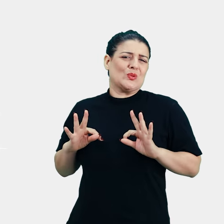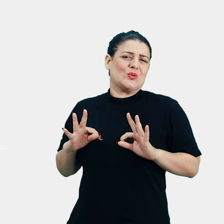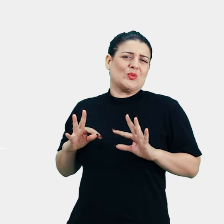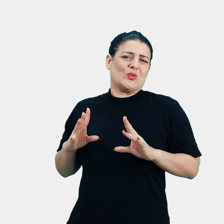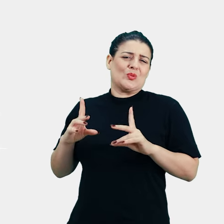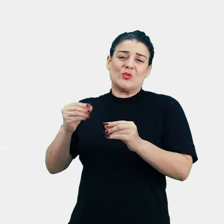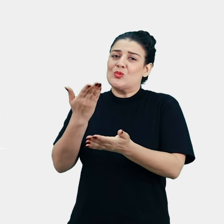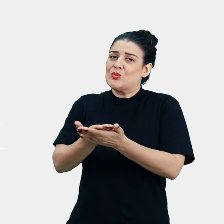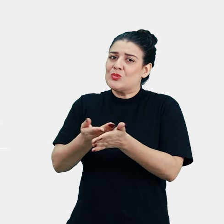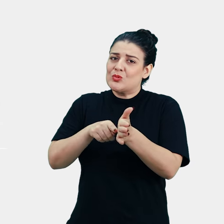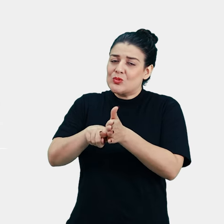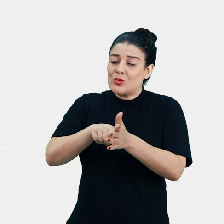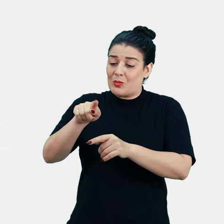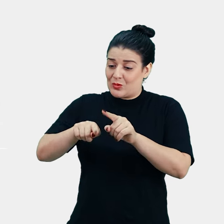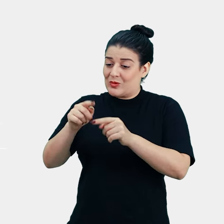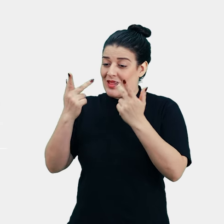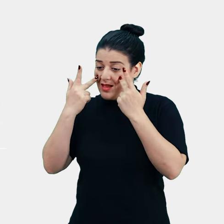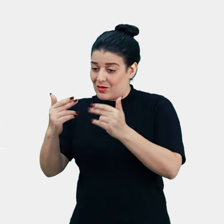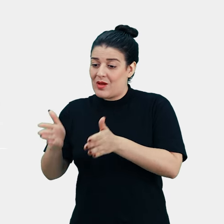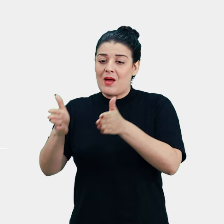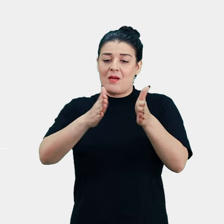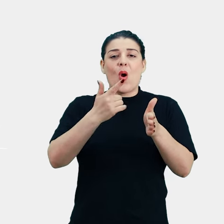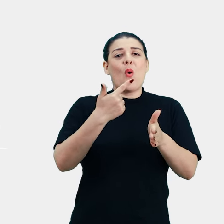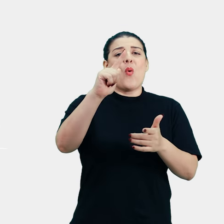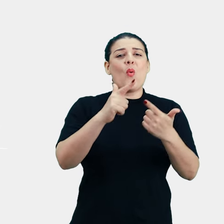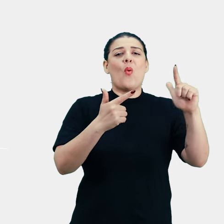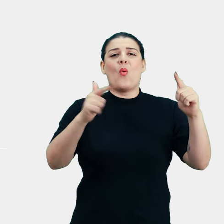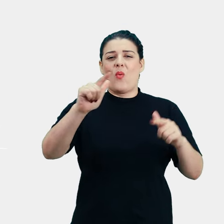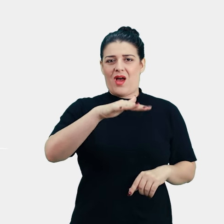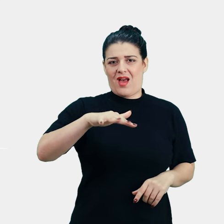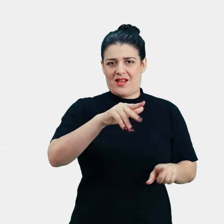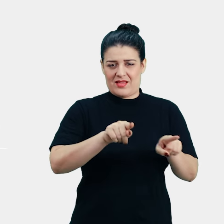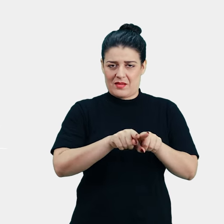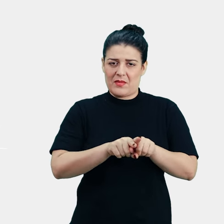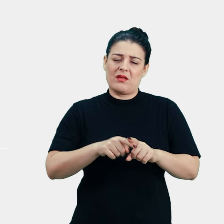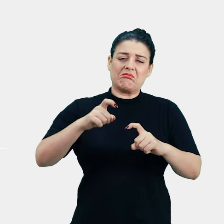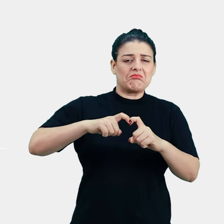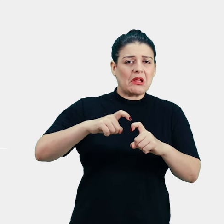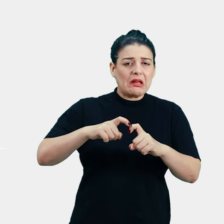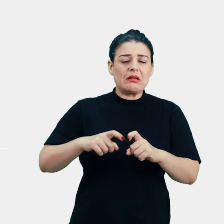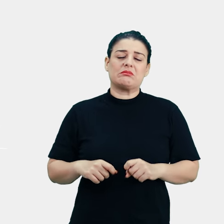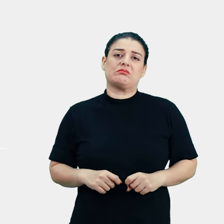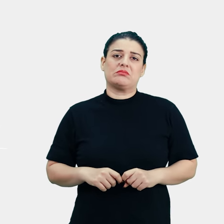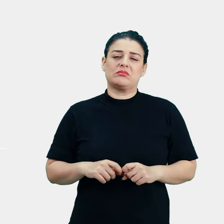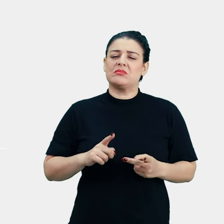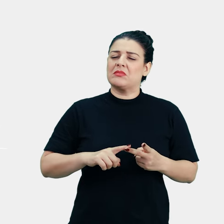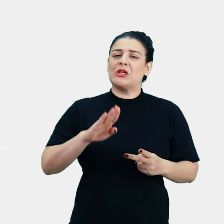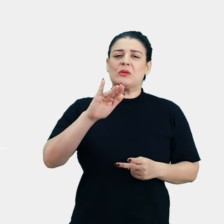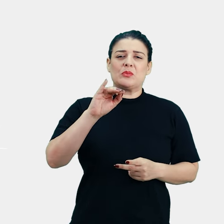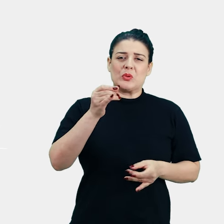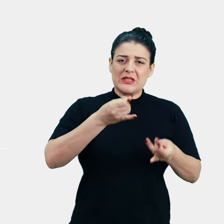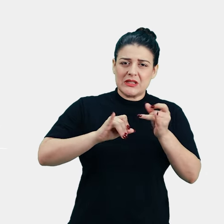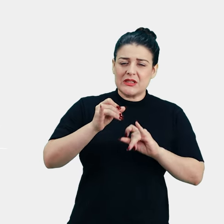também para o estudo de produtos naturais, mas também para outras áreas. áreas clínicas, medicina,